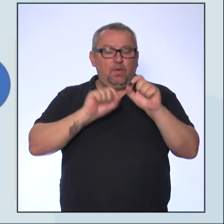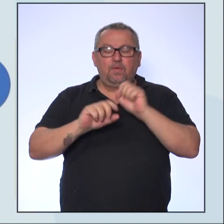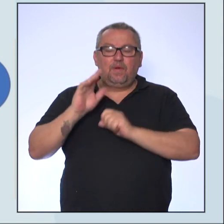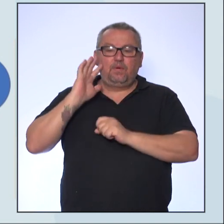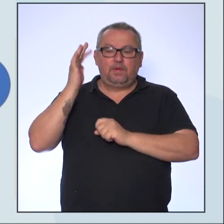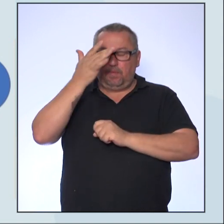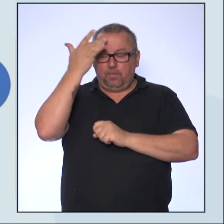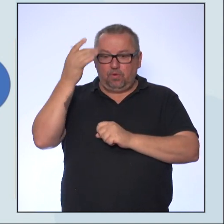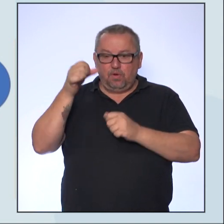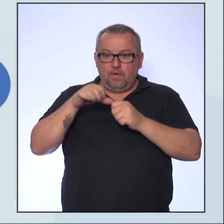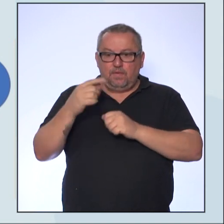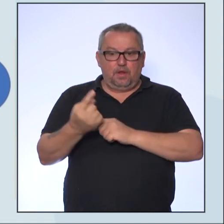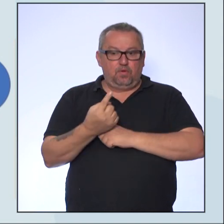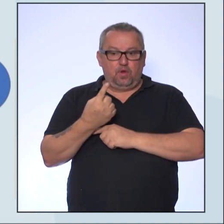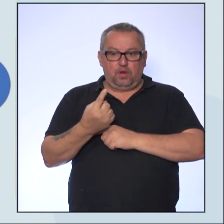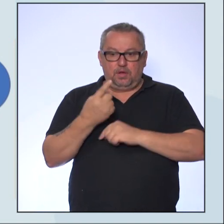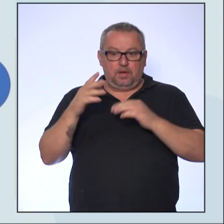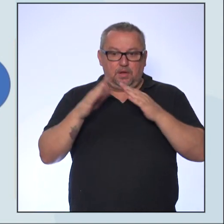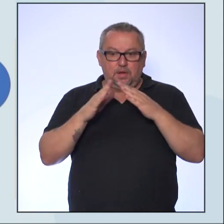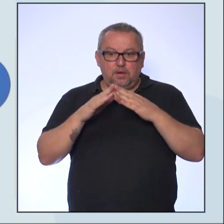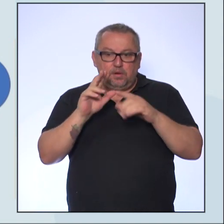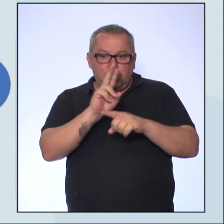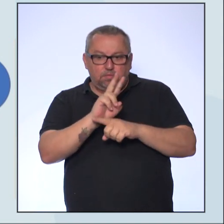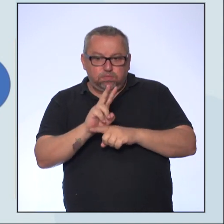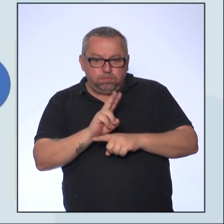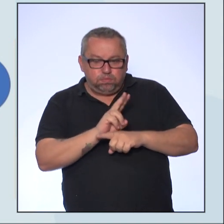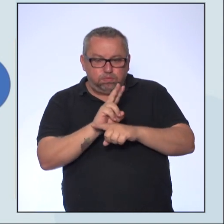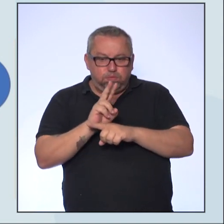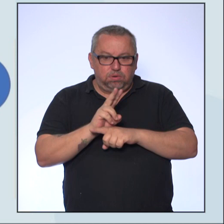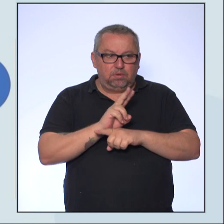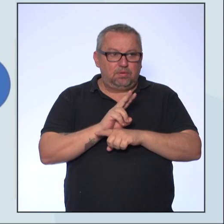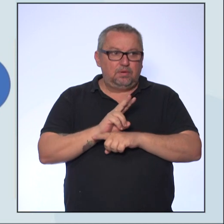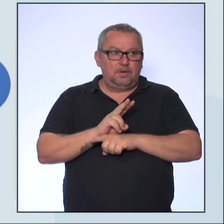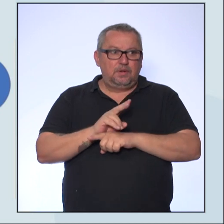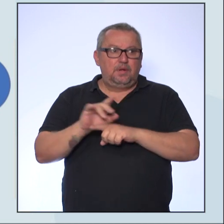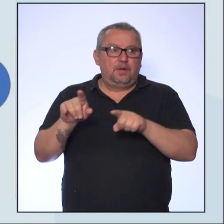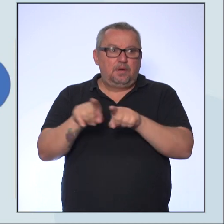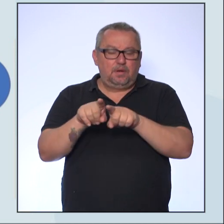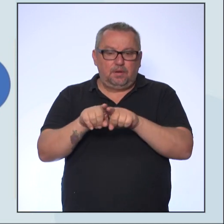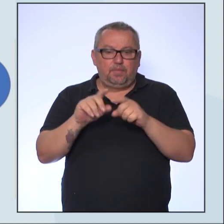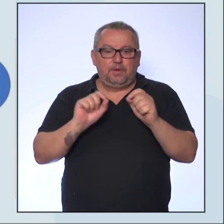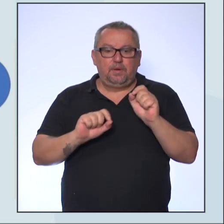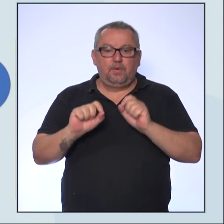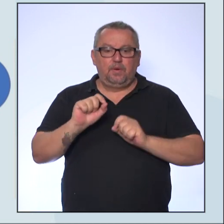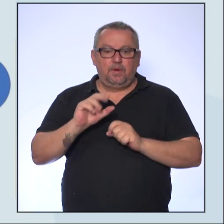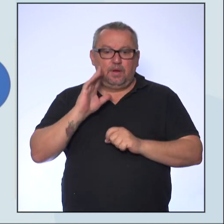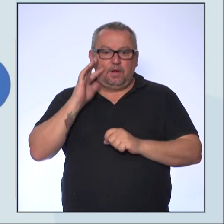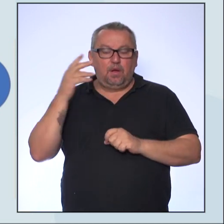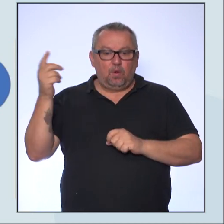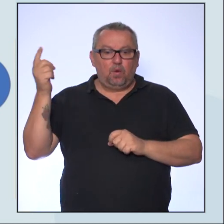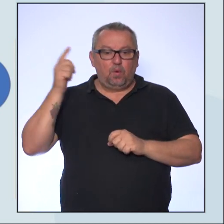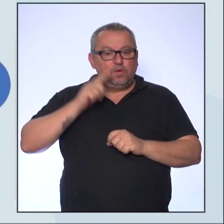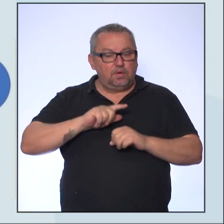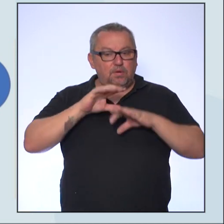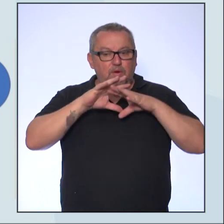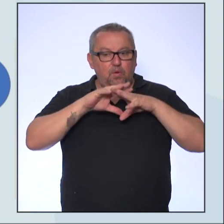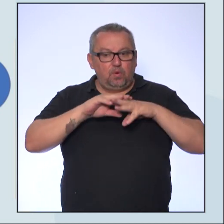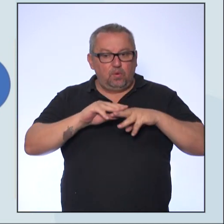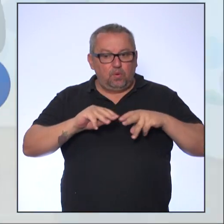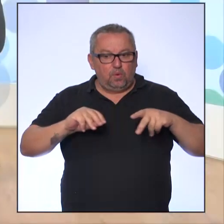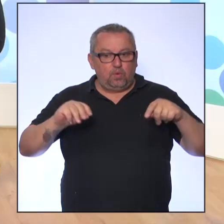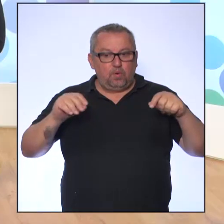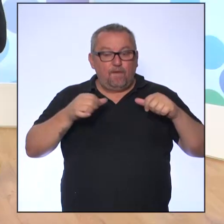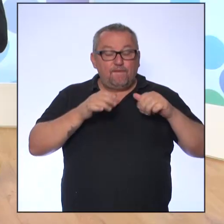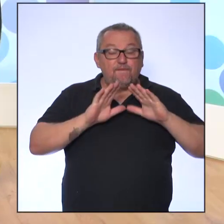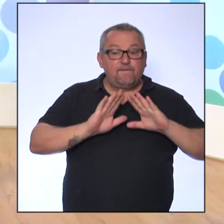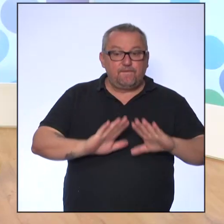ficar isolada, tendo os cuidados, né, que na maioria das vezes, na maioria dos casos, ela consegue se curar, né, só ficando